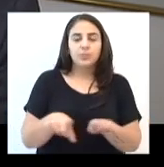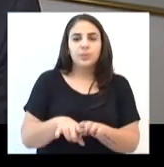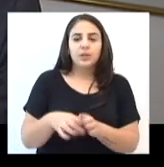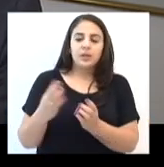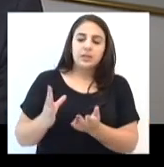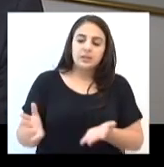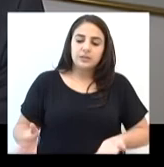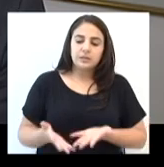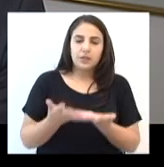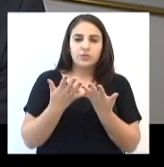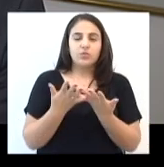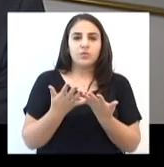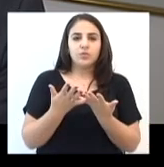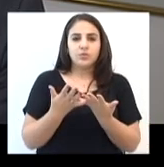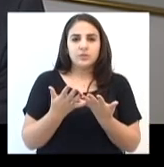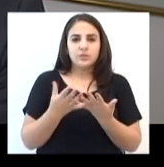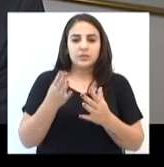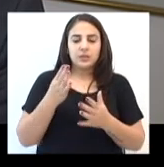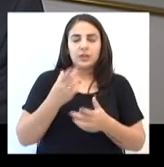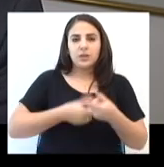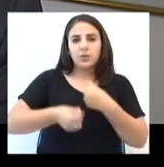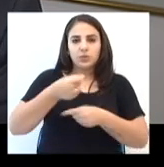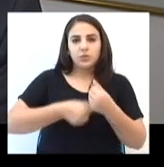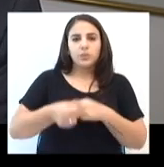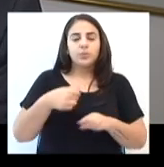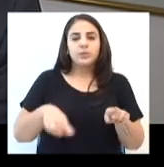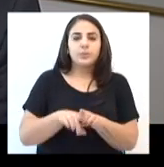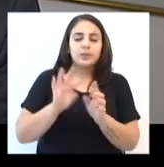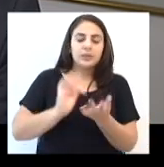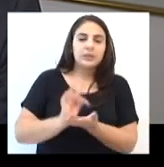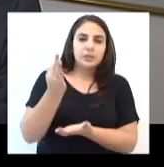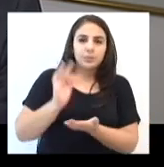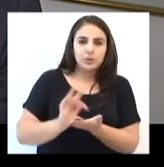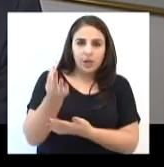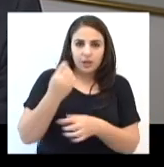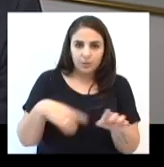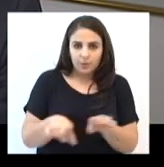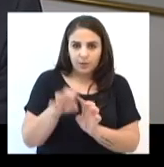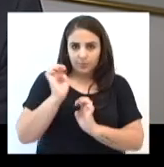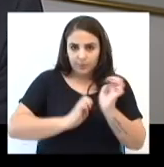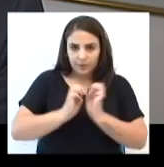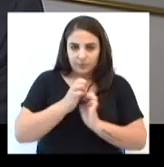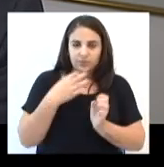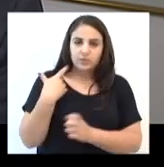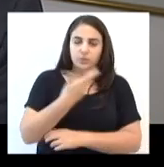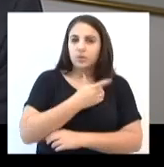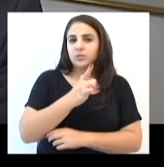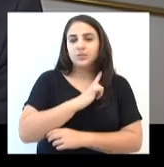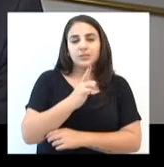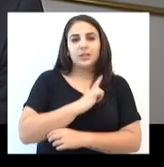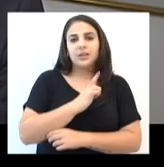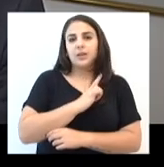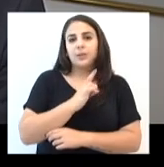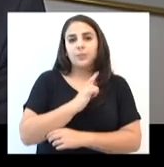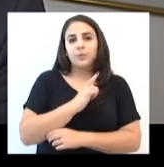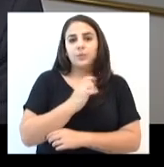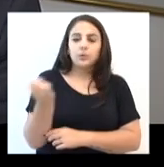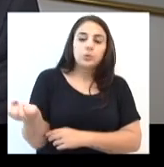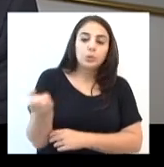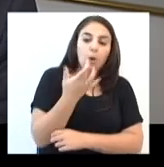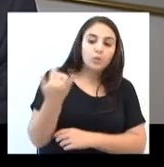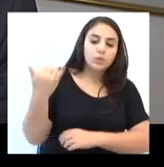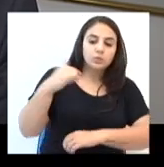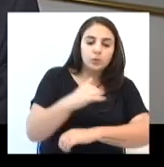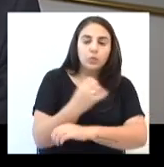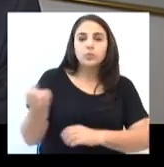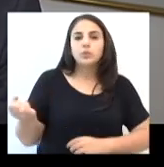incentivos econômicos e tributários para as empresas, nós teremos, sem sombra de dúvida, novos voos, novas